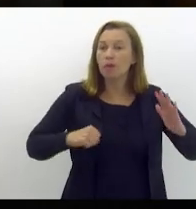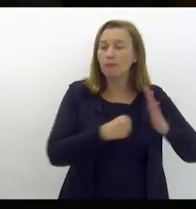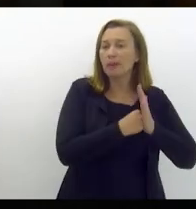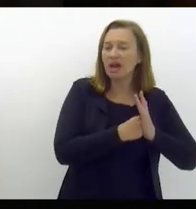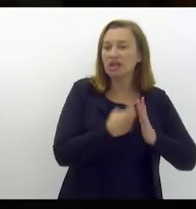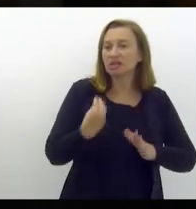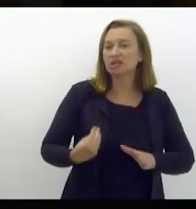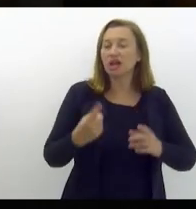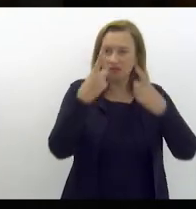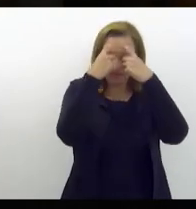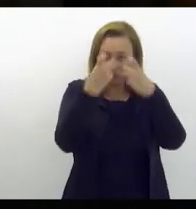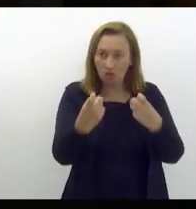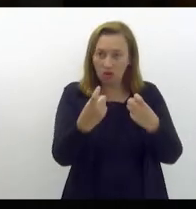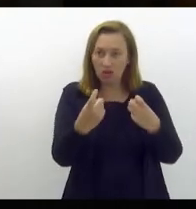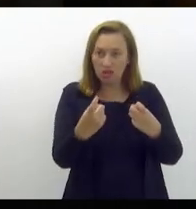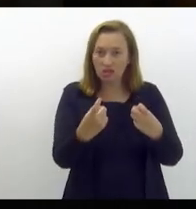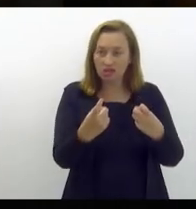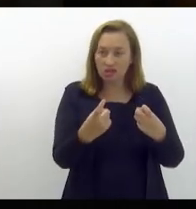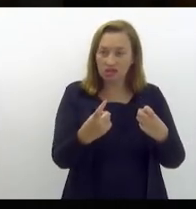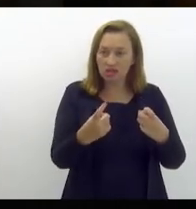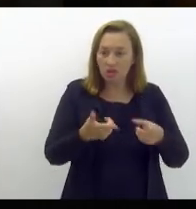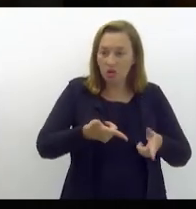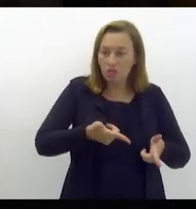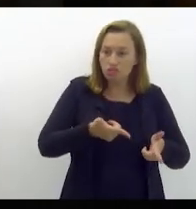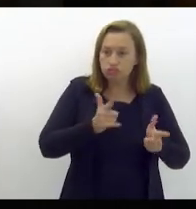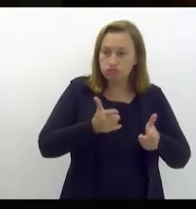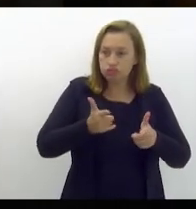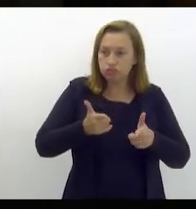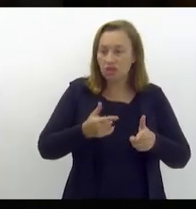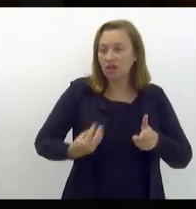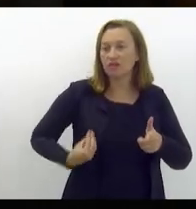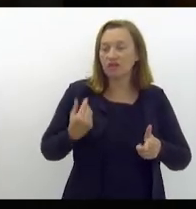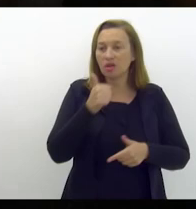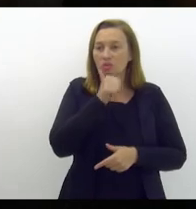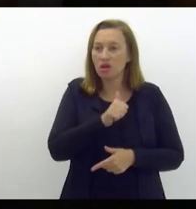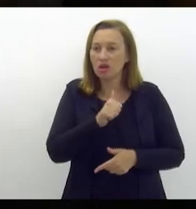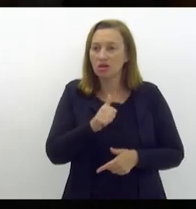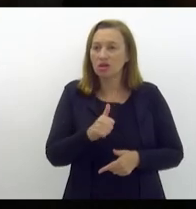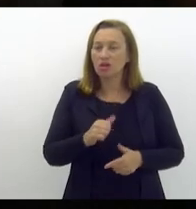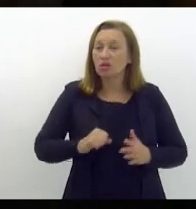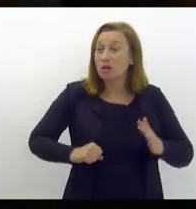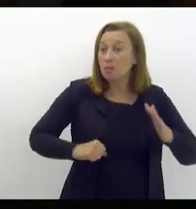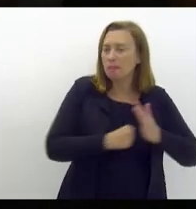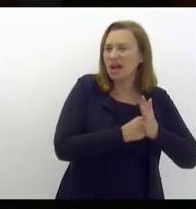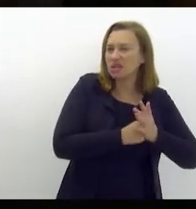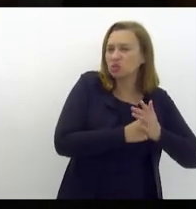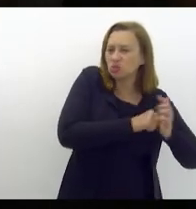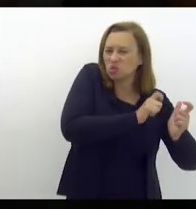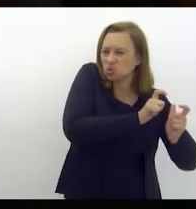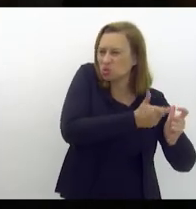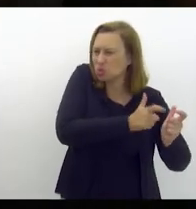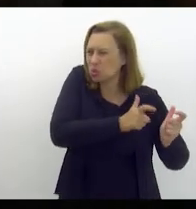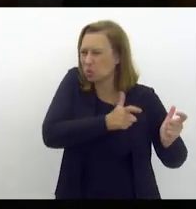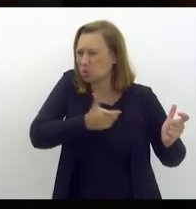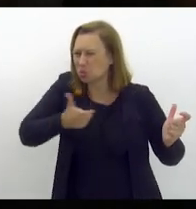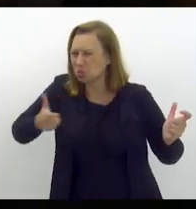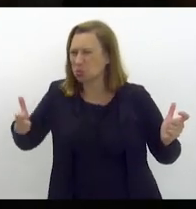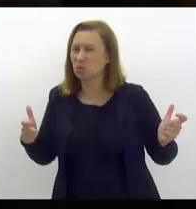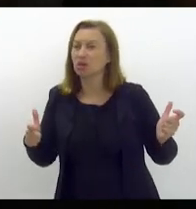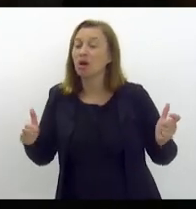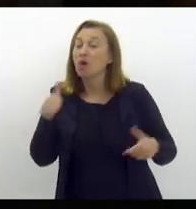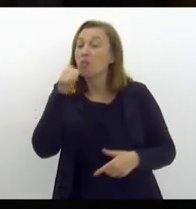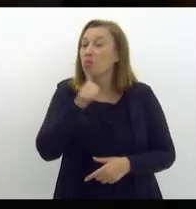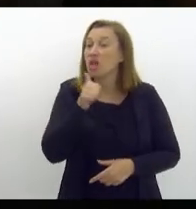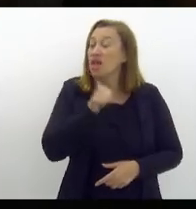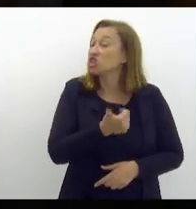da violência armada na vida dessas mulheres. Os impactos são devastadores. São mulheres